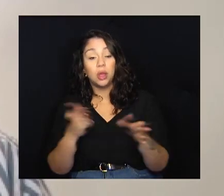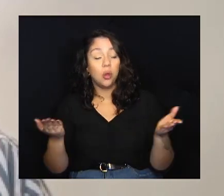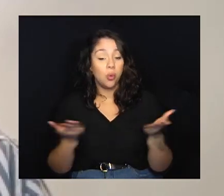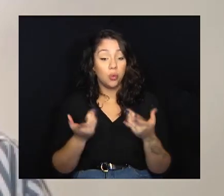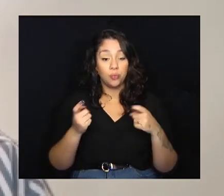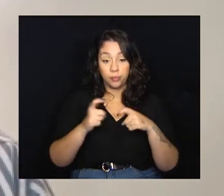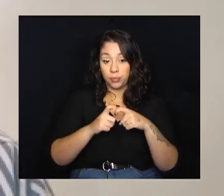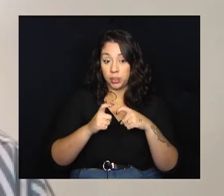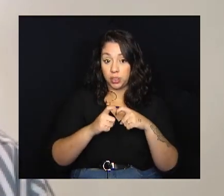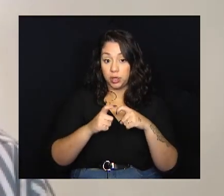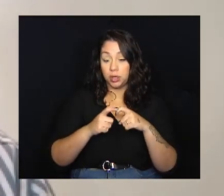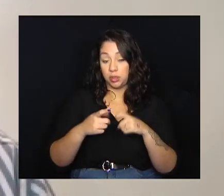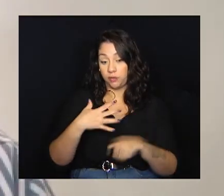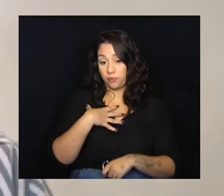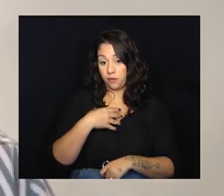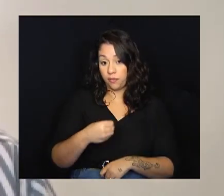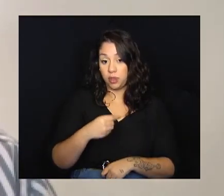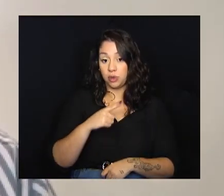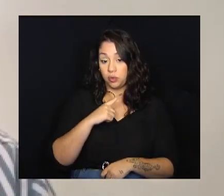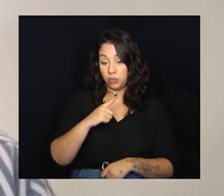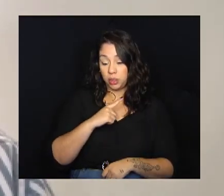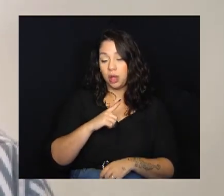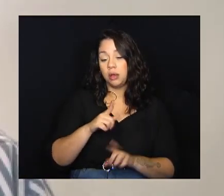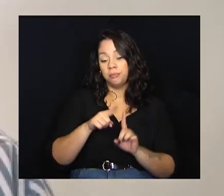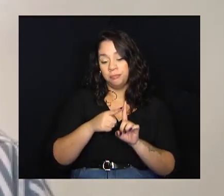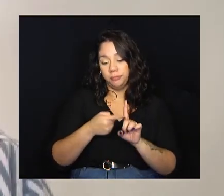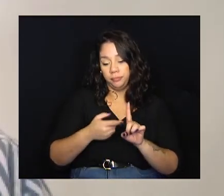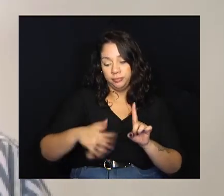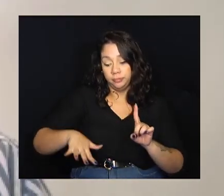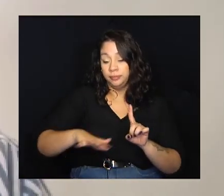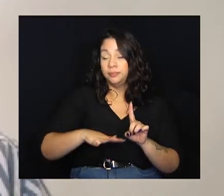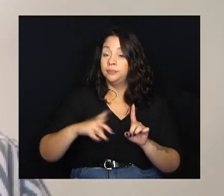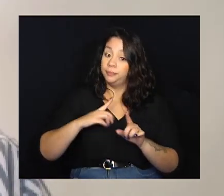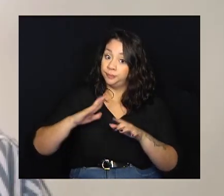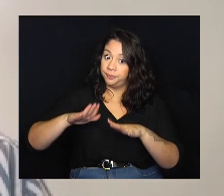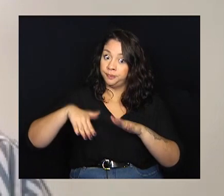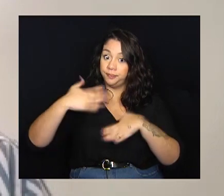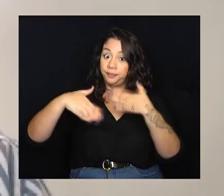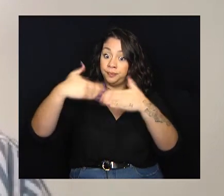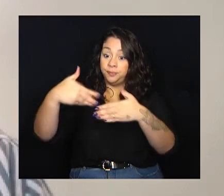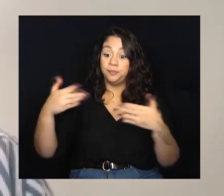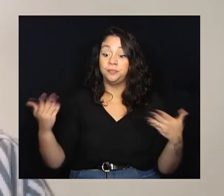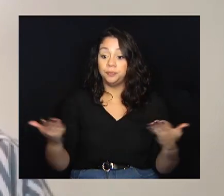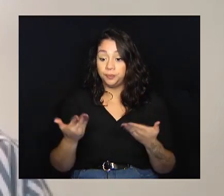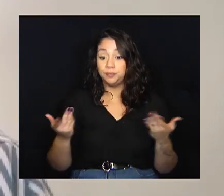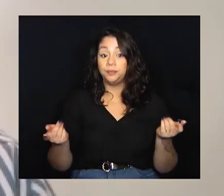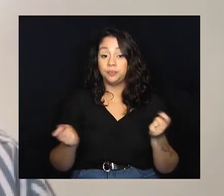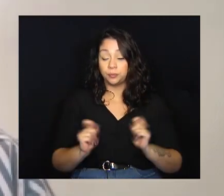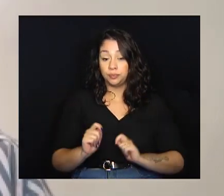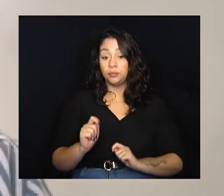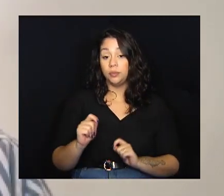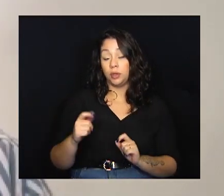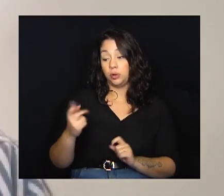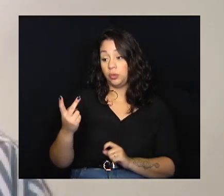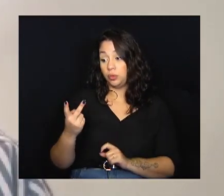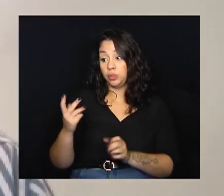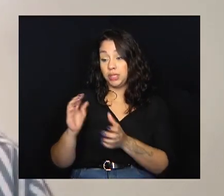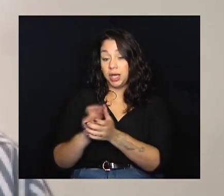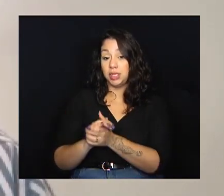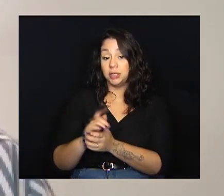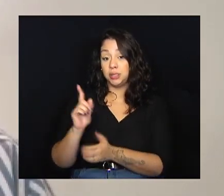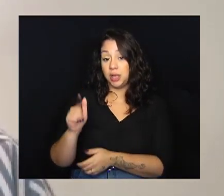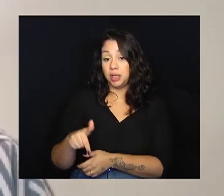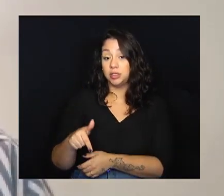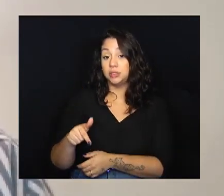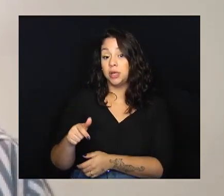medicina reprodutiva evoluiu muito nesse sentido então atualmente é possível um casal é congelar óvulos